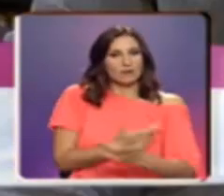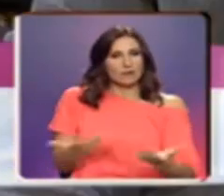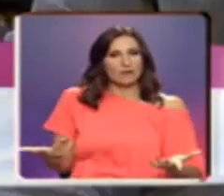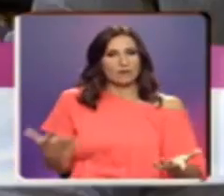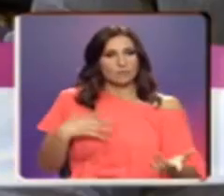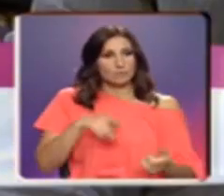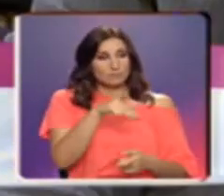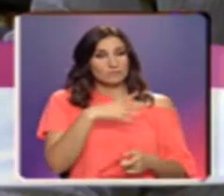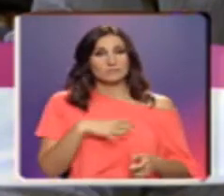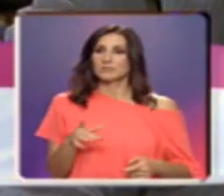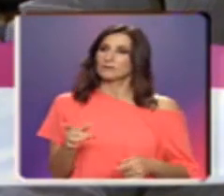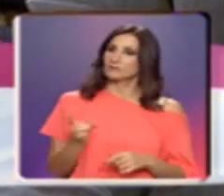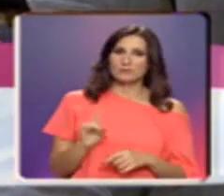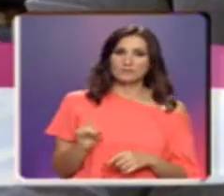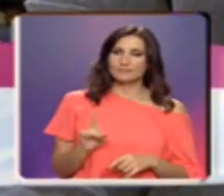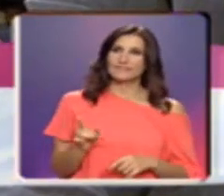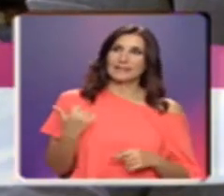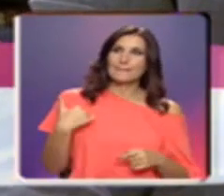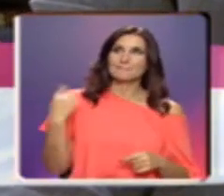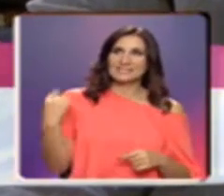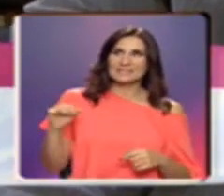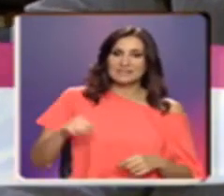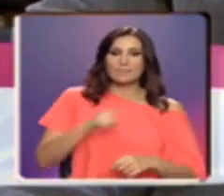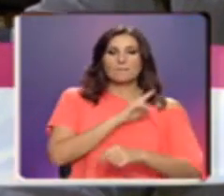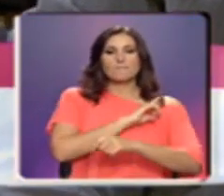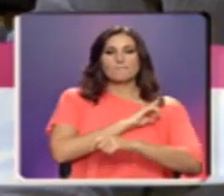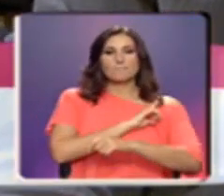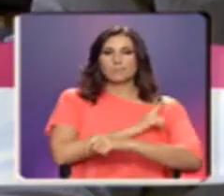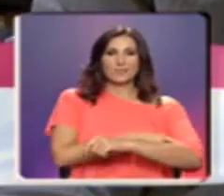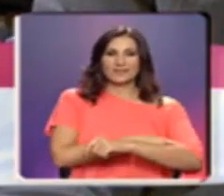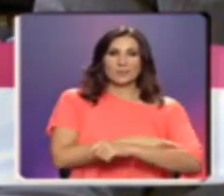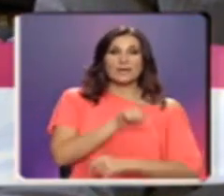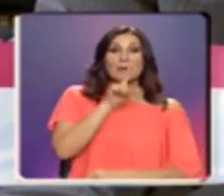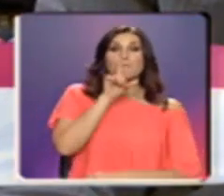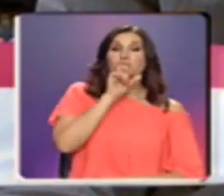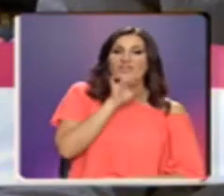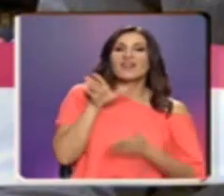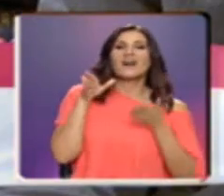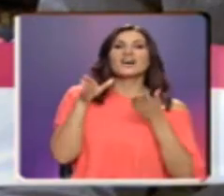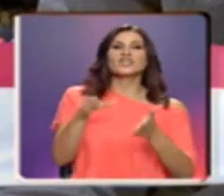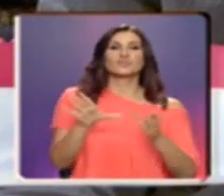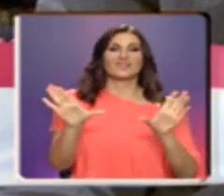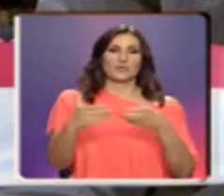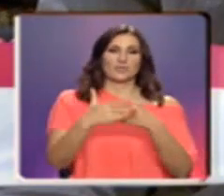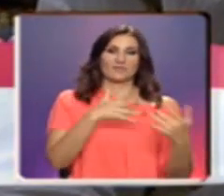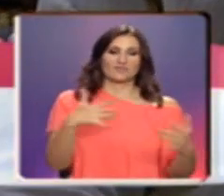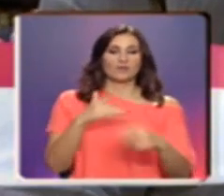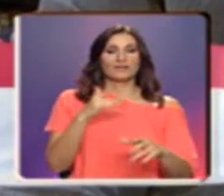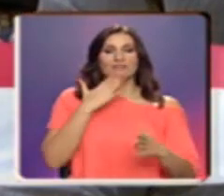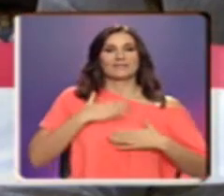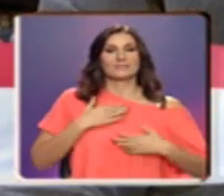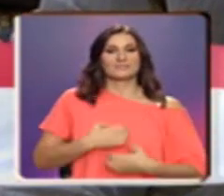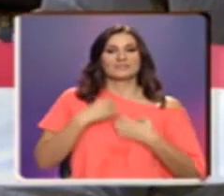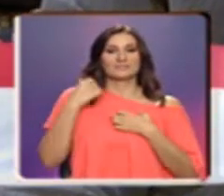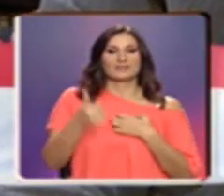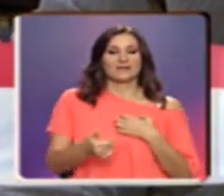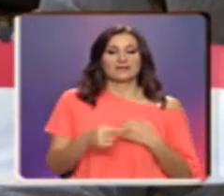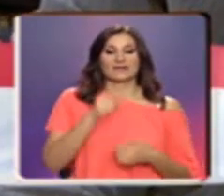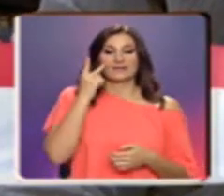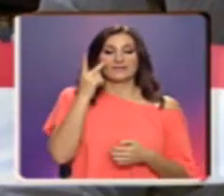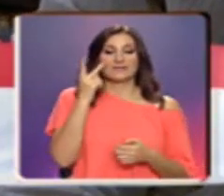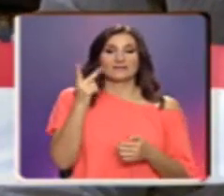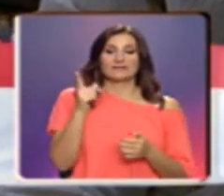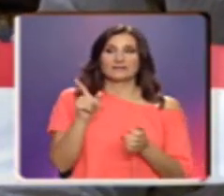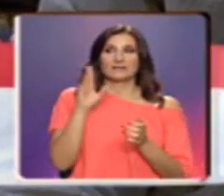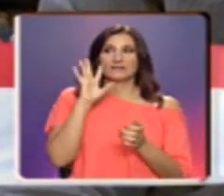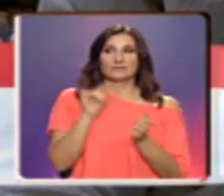poder, era o poder, mas era o poder ajudar o clube que gosto e poder-me sentir bem. E nós na vida procuramos